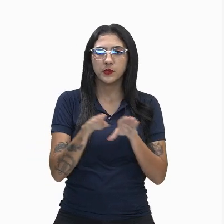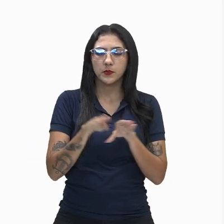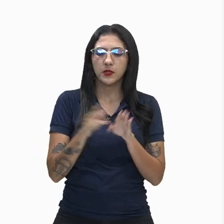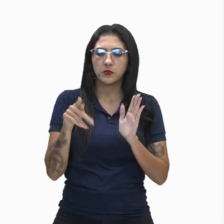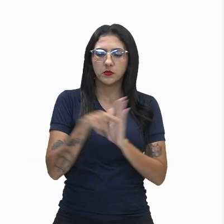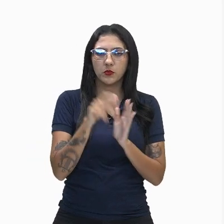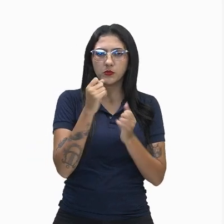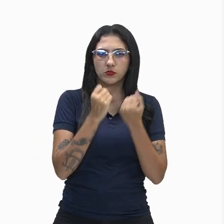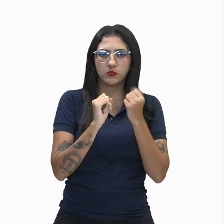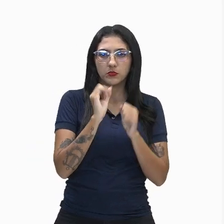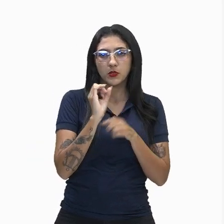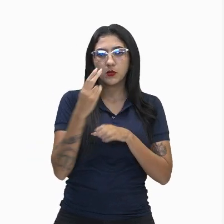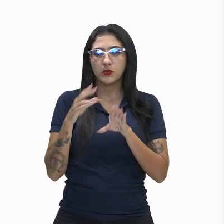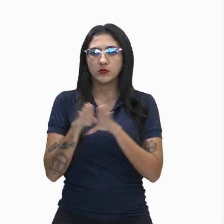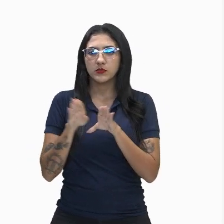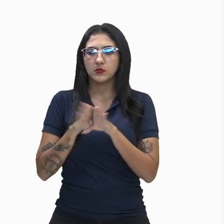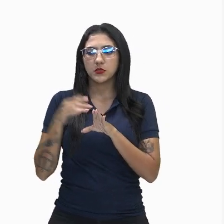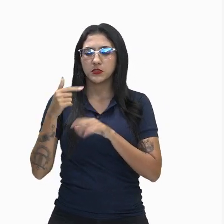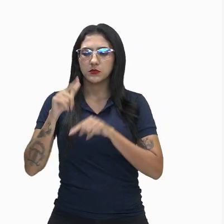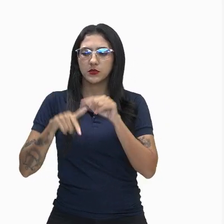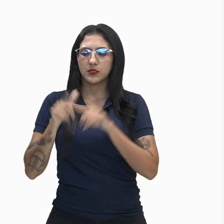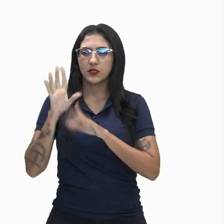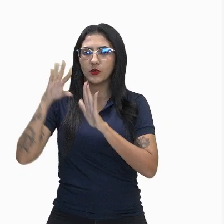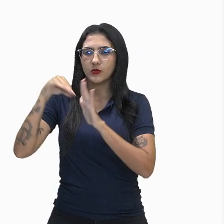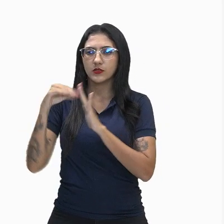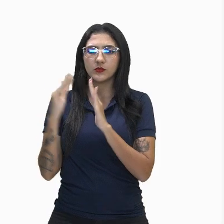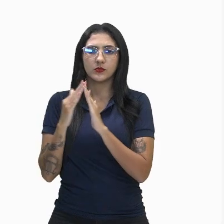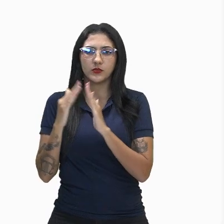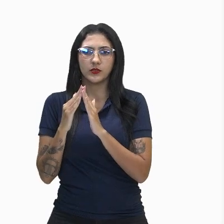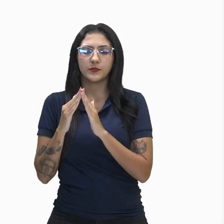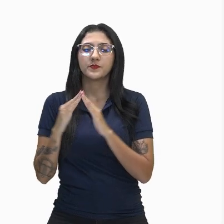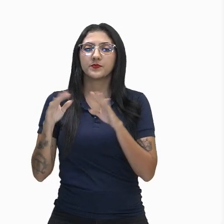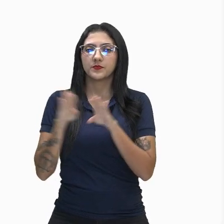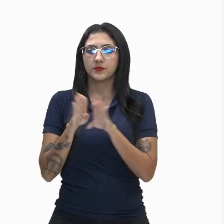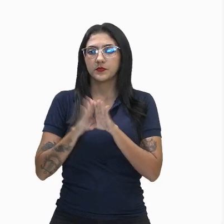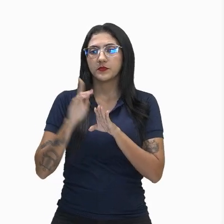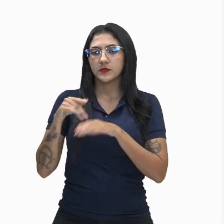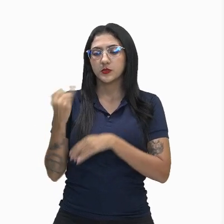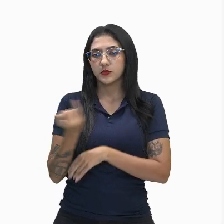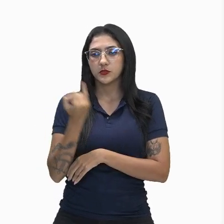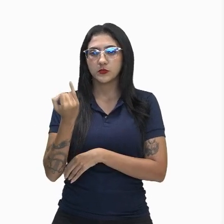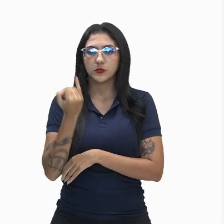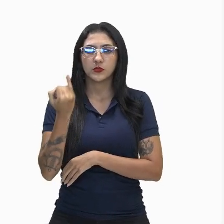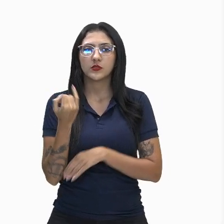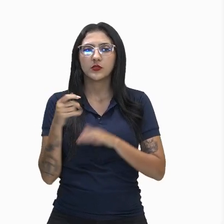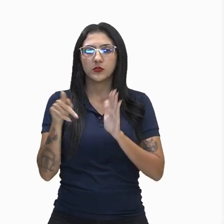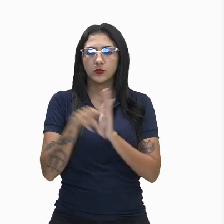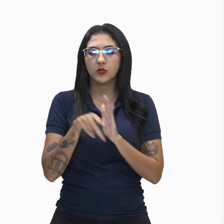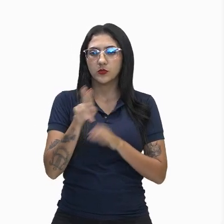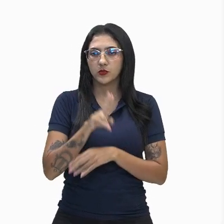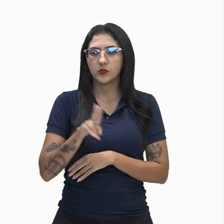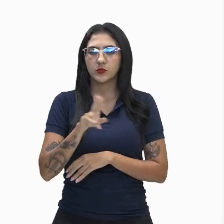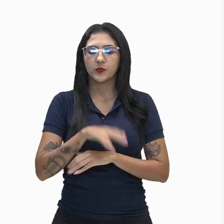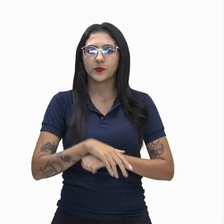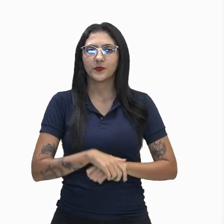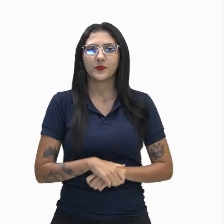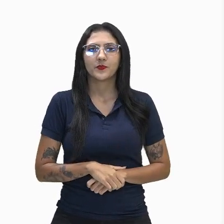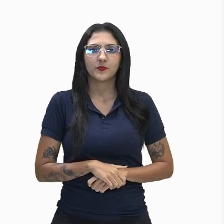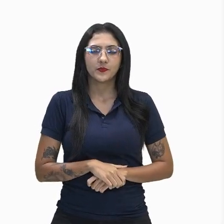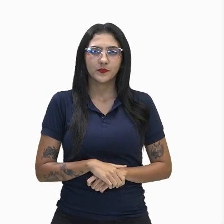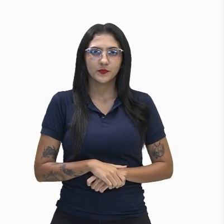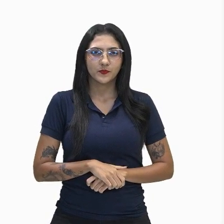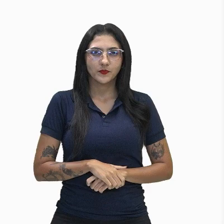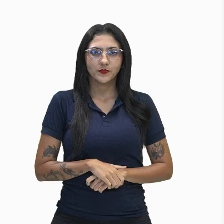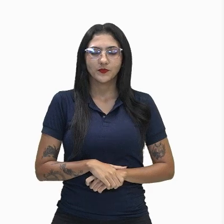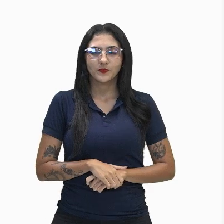industriais até eletrodomésticos, sendo fundamental para impulsionar veículos e acionar equipamentos. Muito